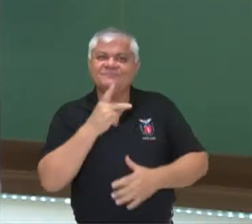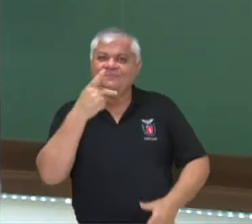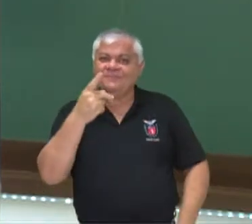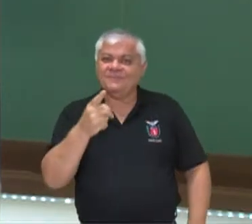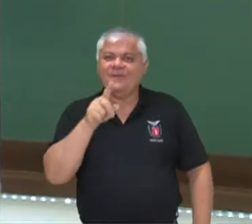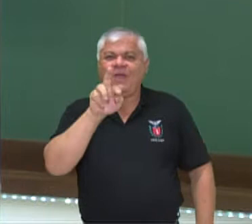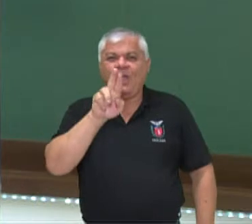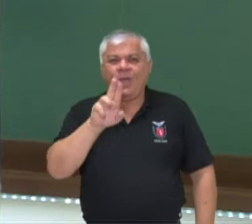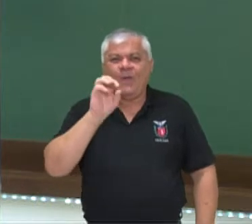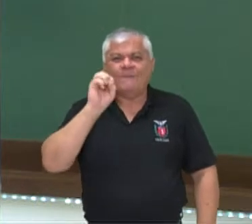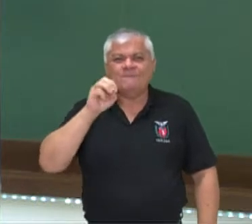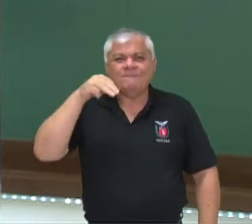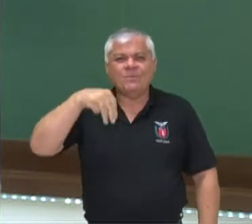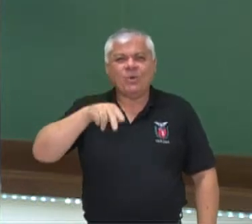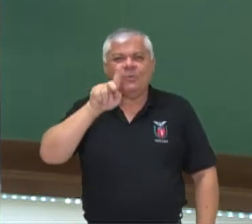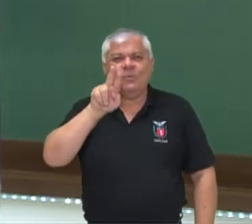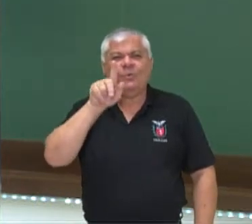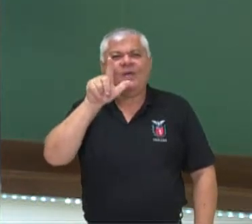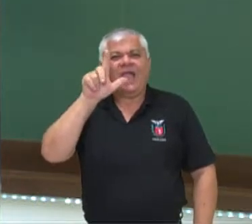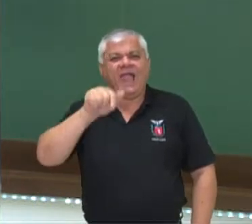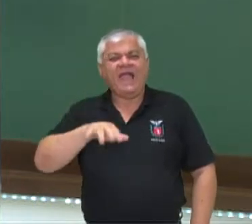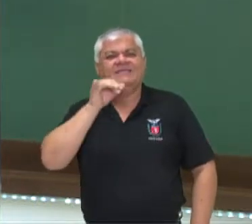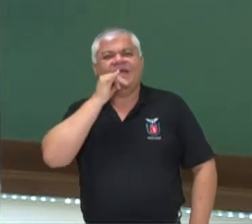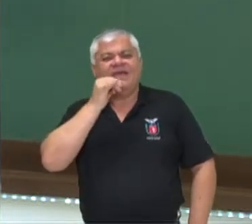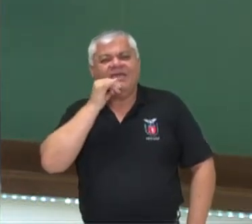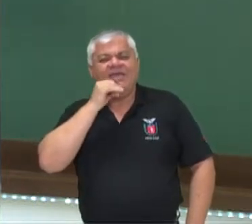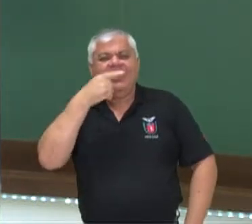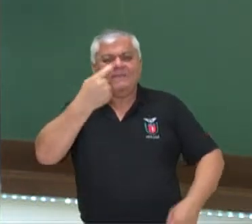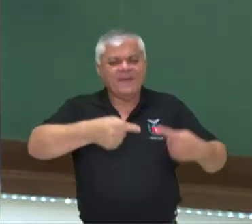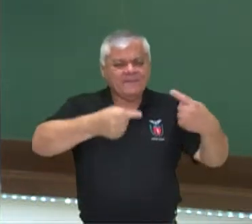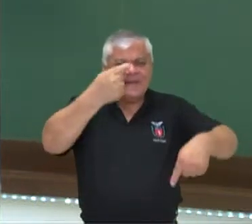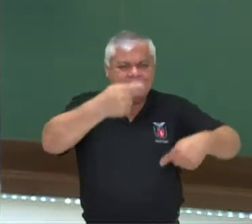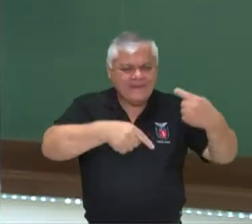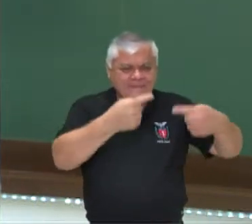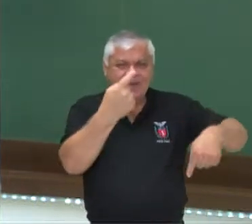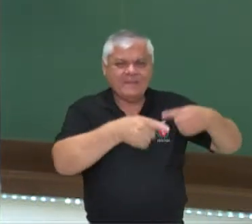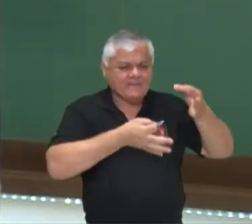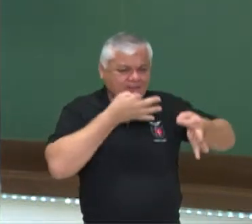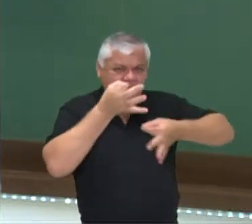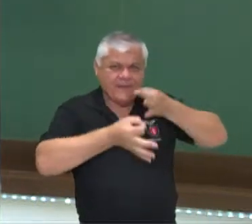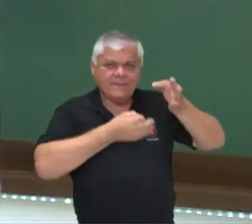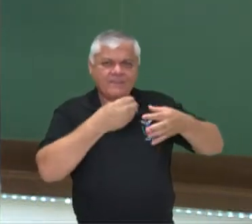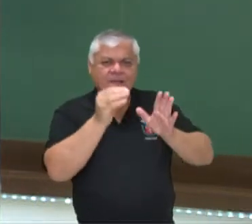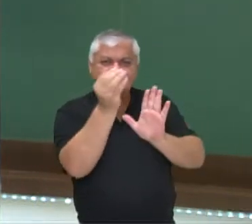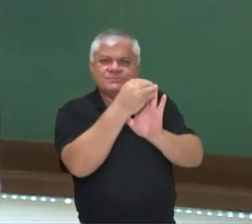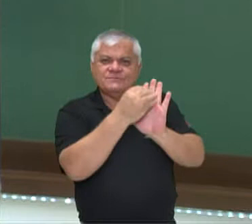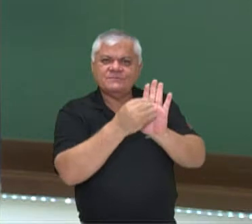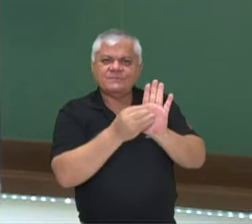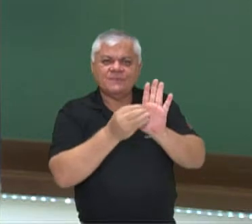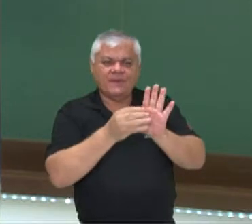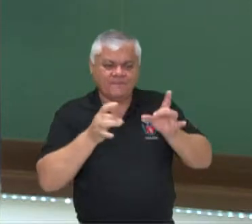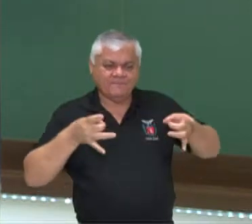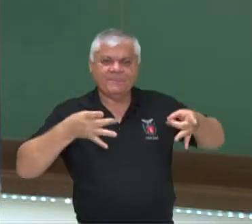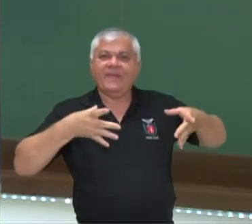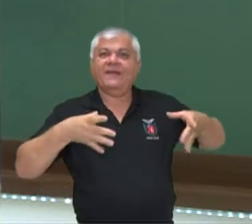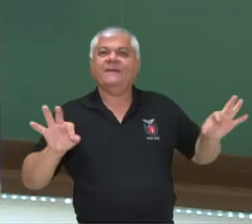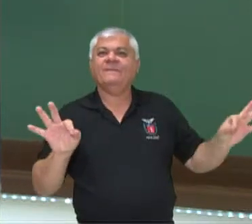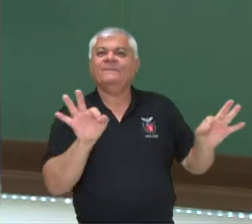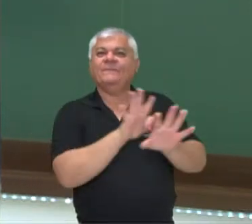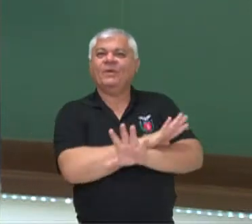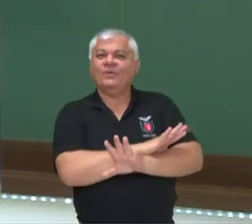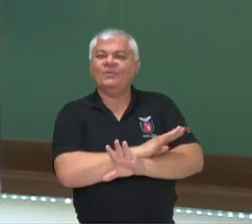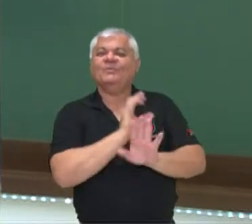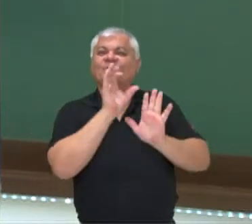ela foi aí resultado de um processo democrático de discussão. Então ela foi promulgada em 1988 e ela é conhecida